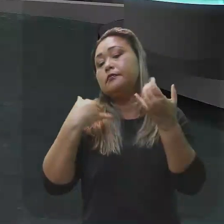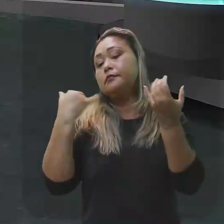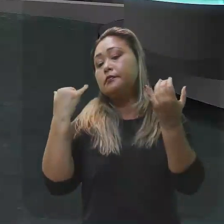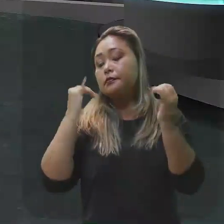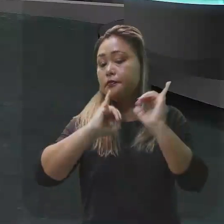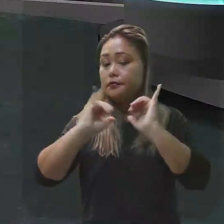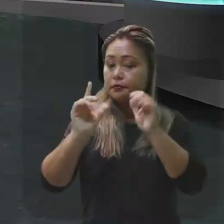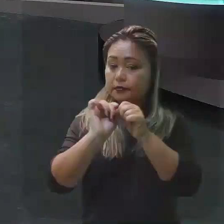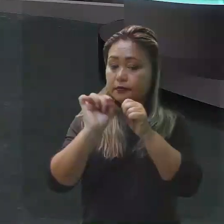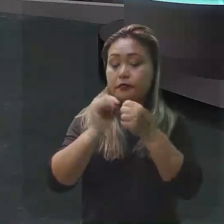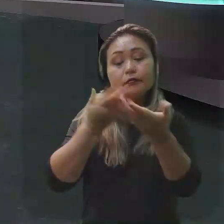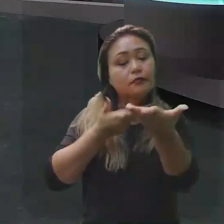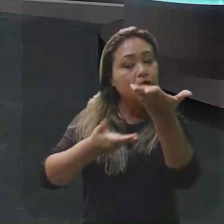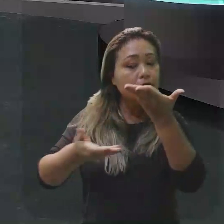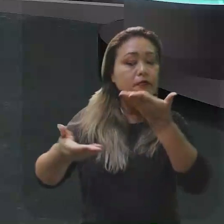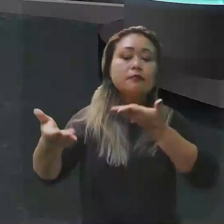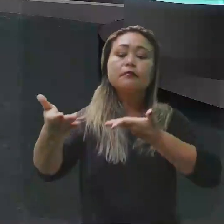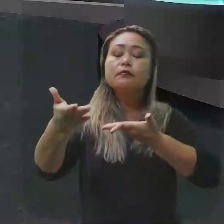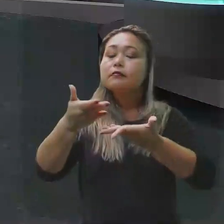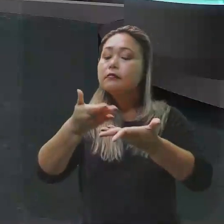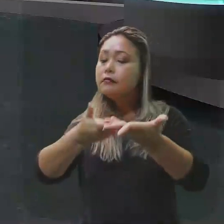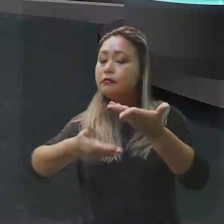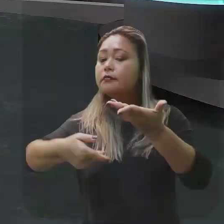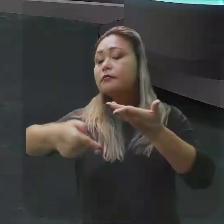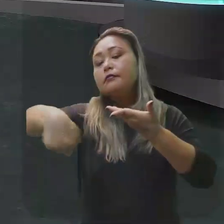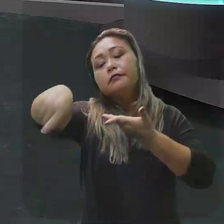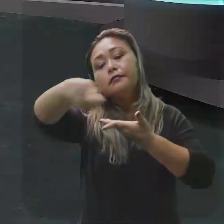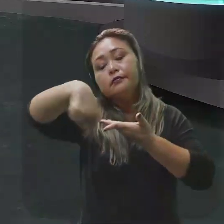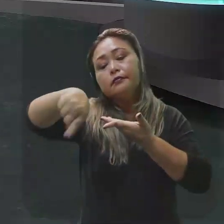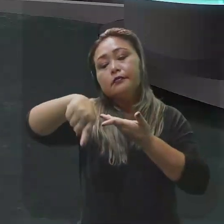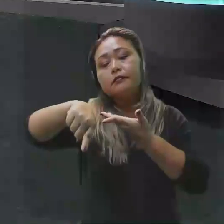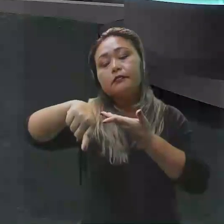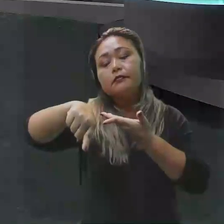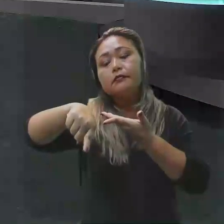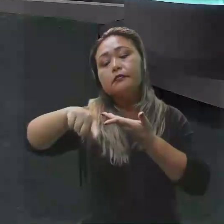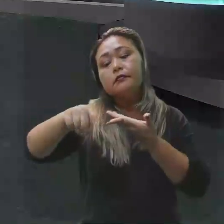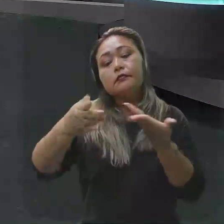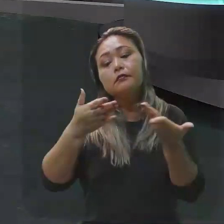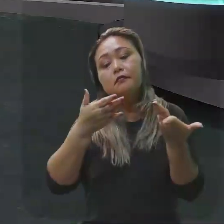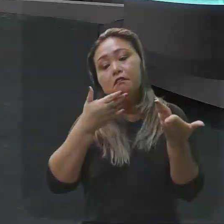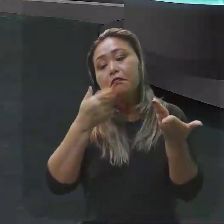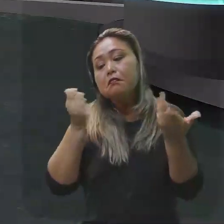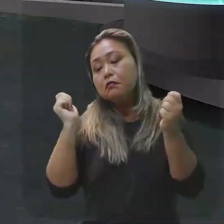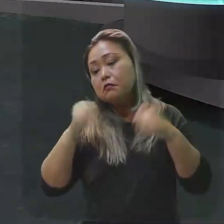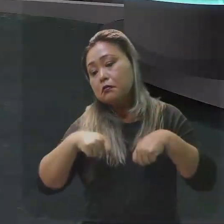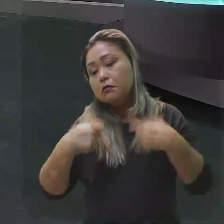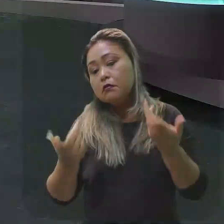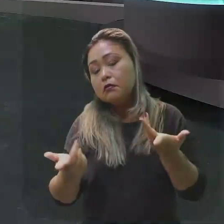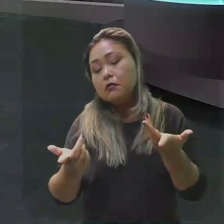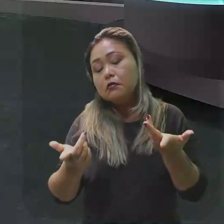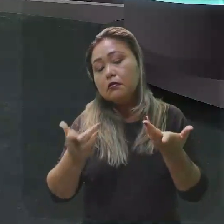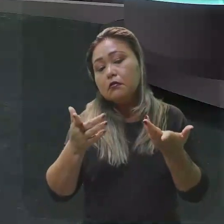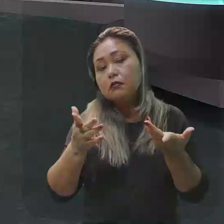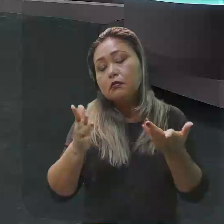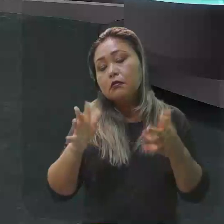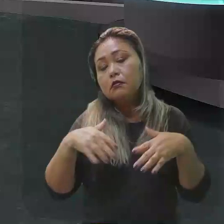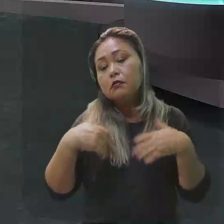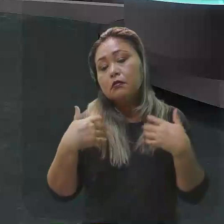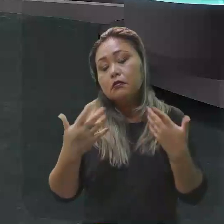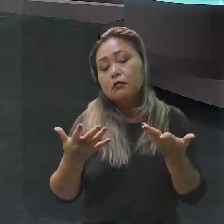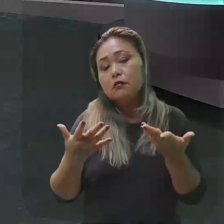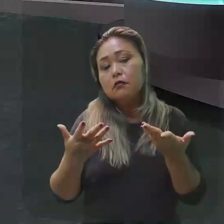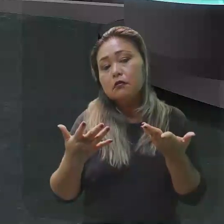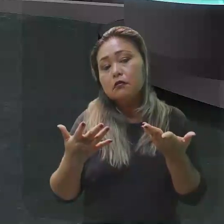informando, dialogando, interagindo com vocês da melhor maneira possível. E aí nós